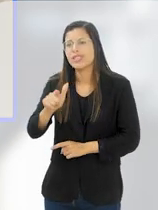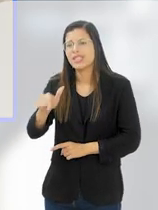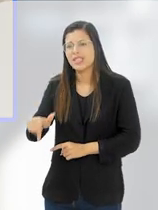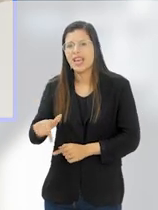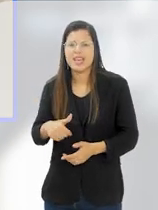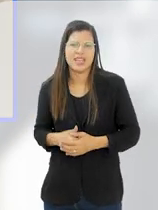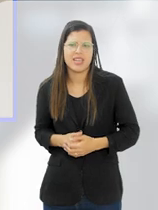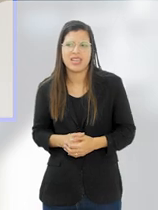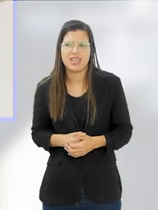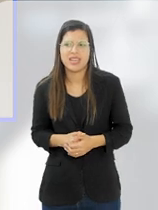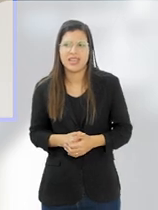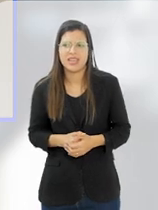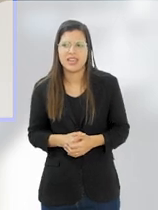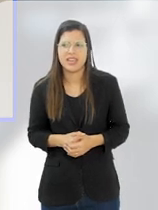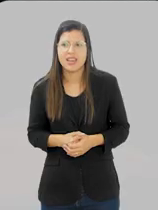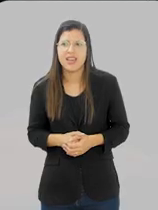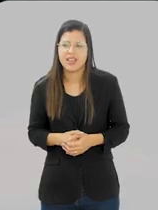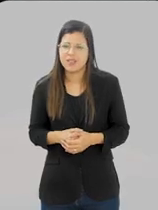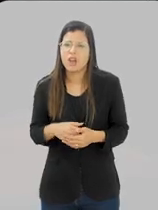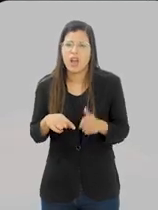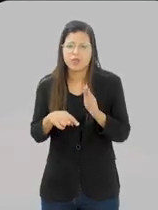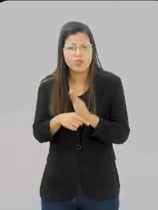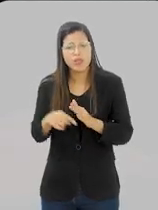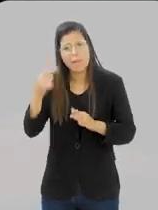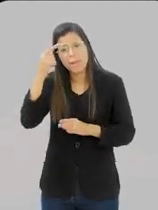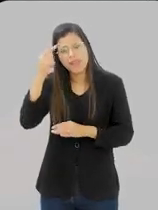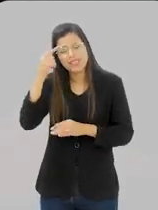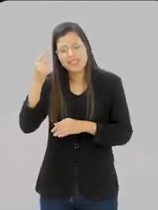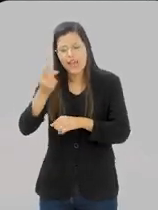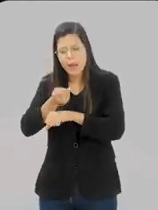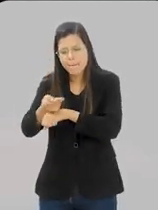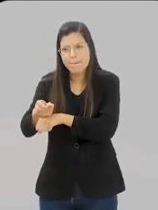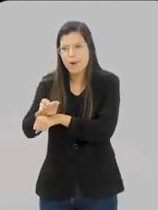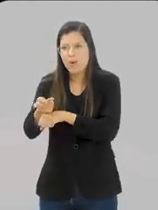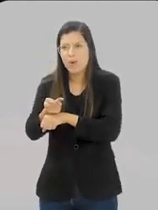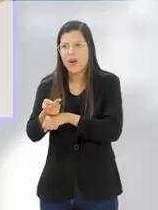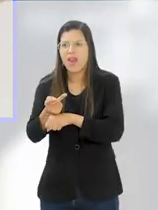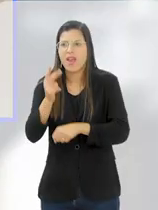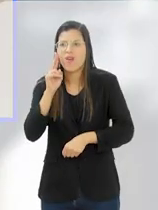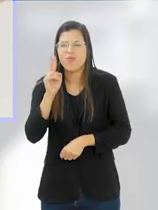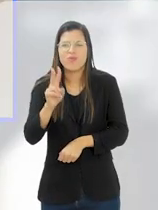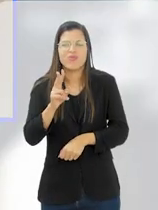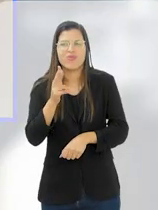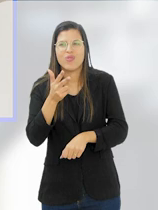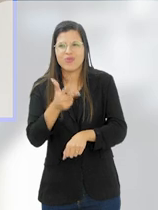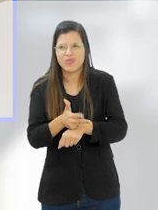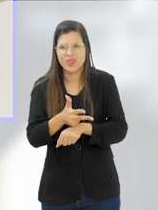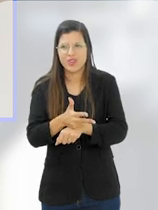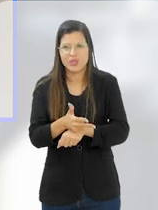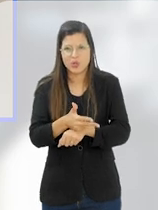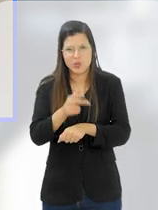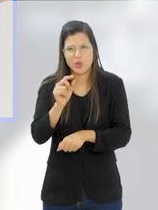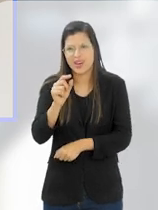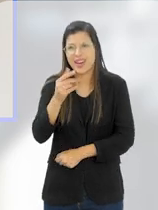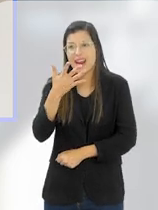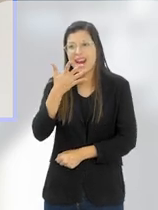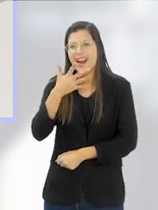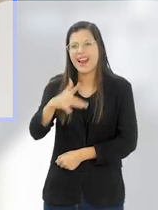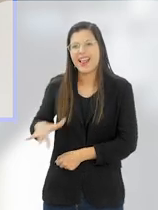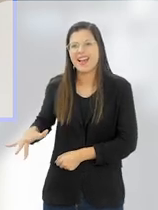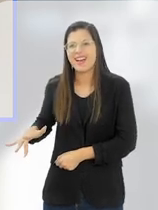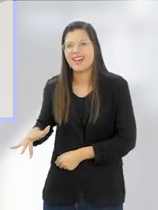né? Opa. A procurar Um vídeo que essa. a Alana publicou, muito lindo, de assim, é uma